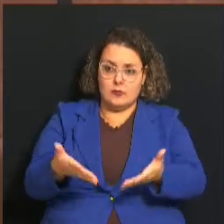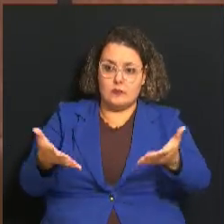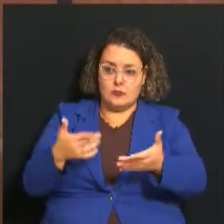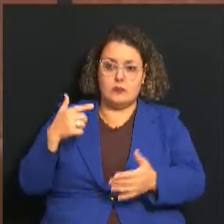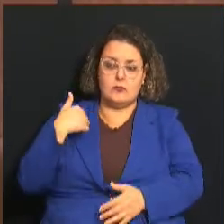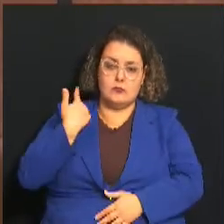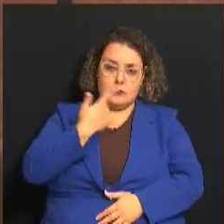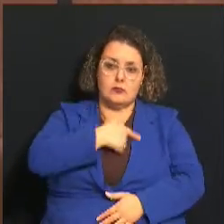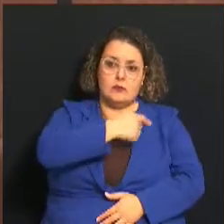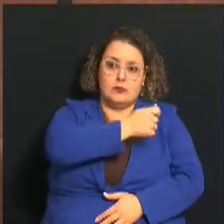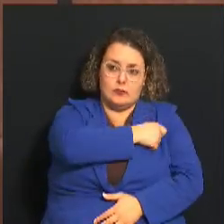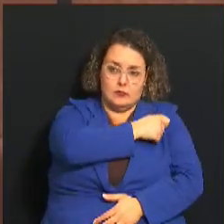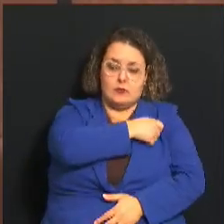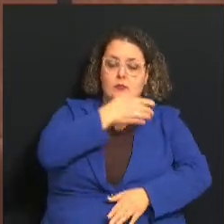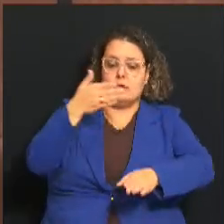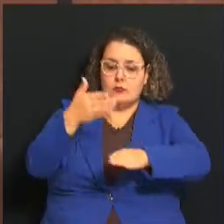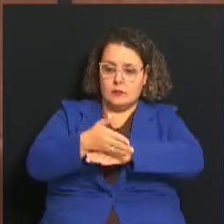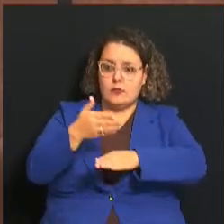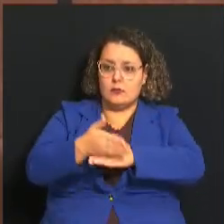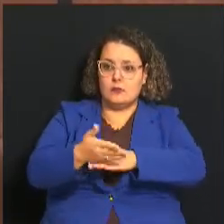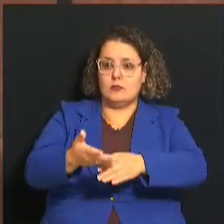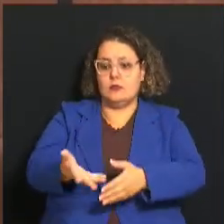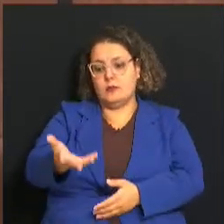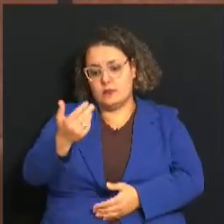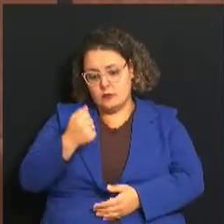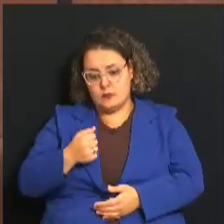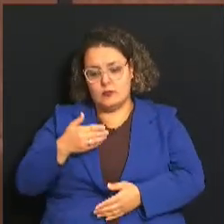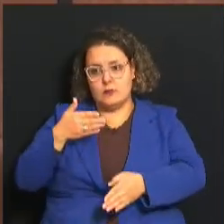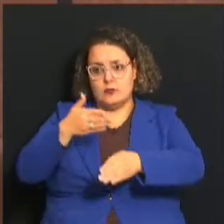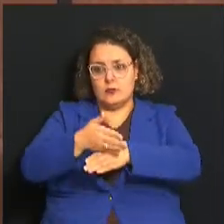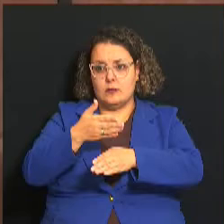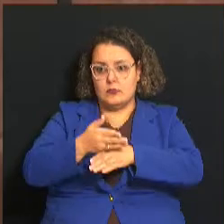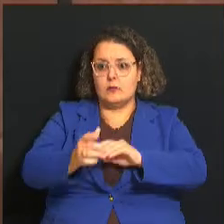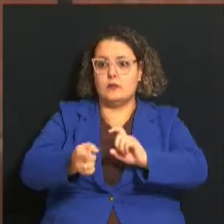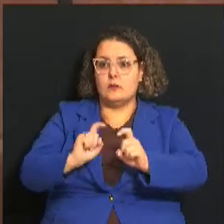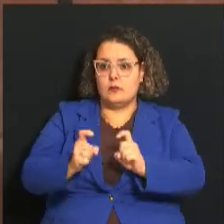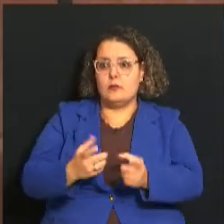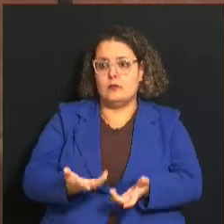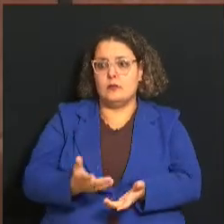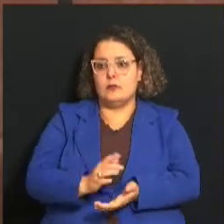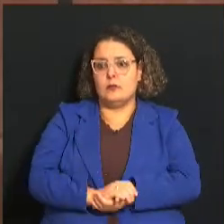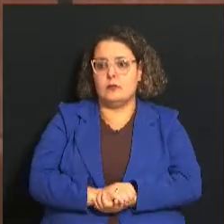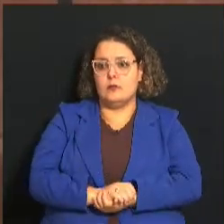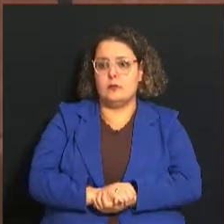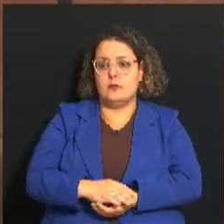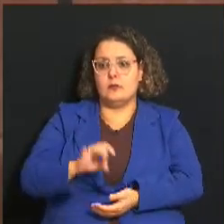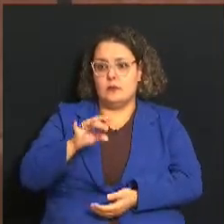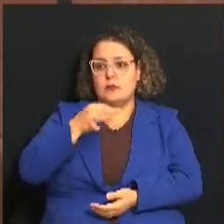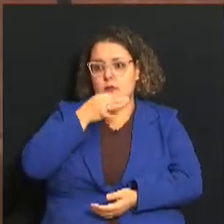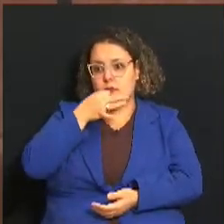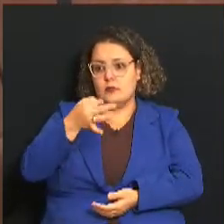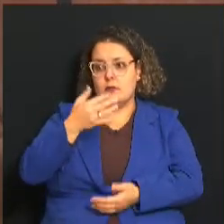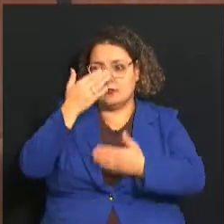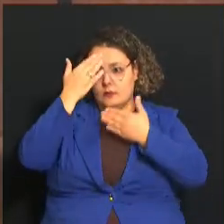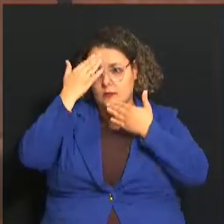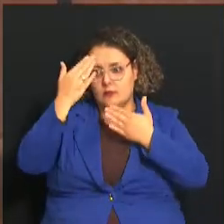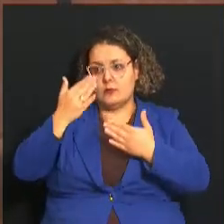estudantes, né, participassem, participassem aqui das reuniões. Então, é apenas essa sugestão. Obrigada.